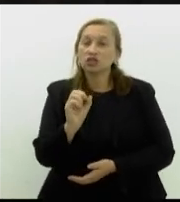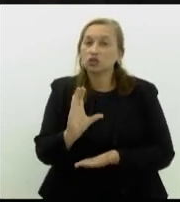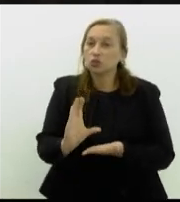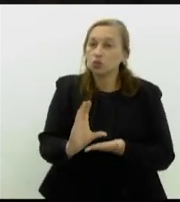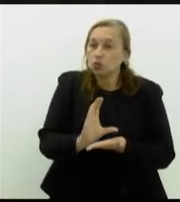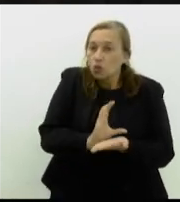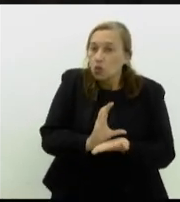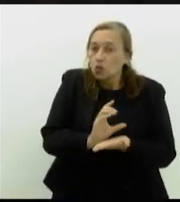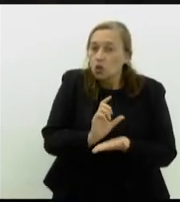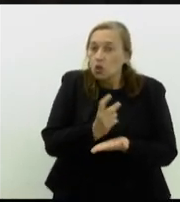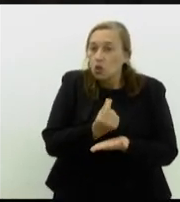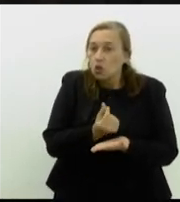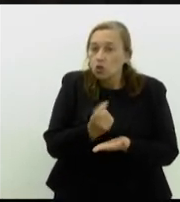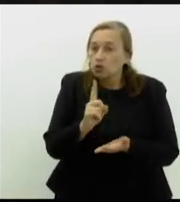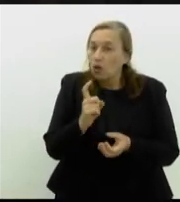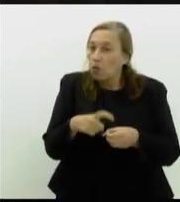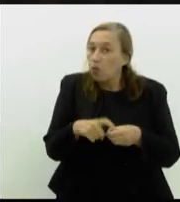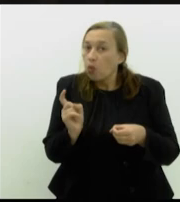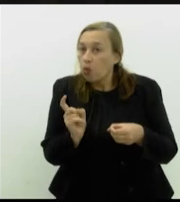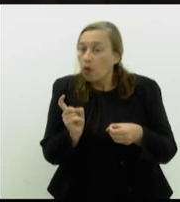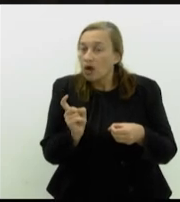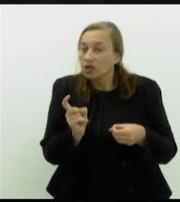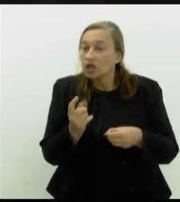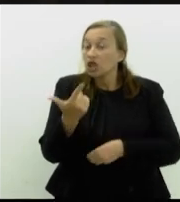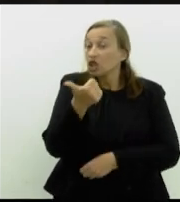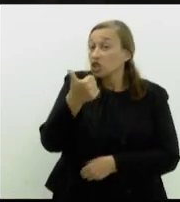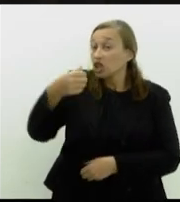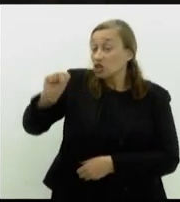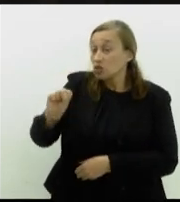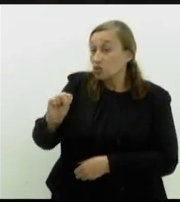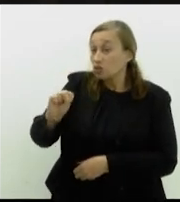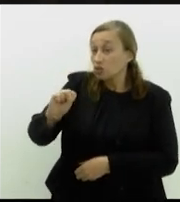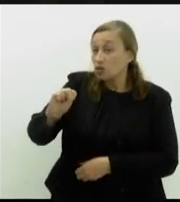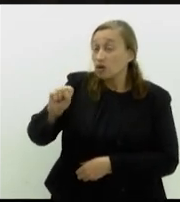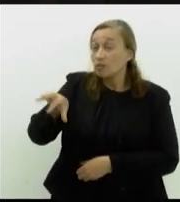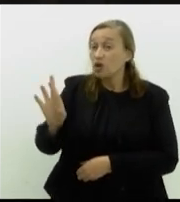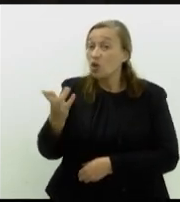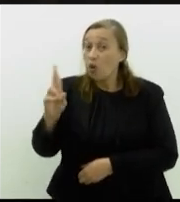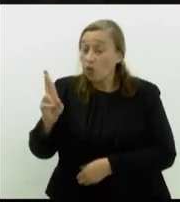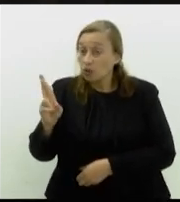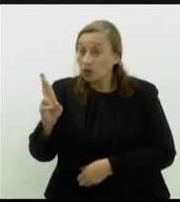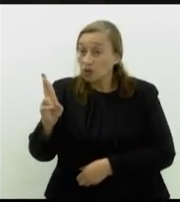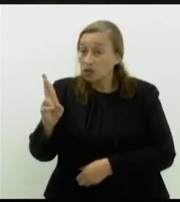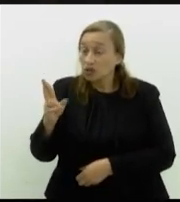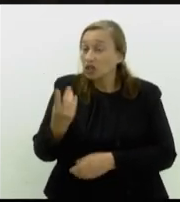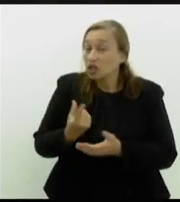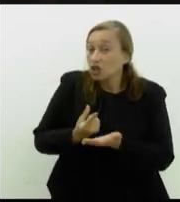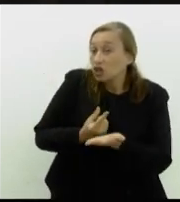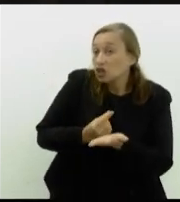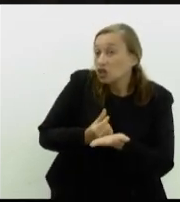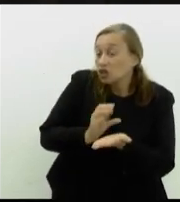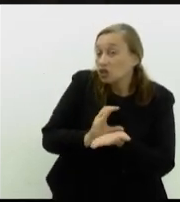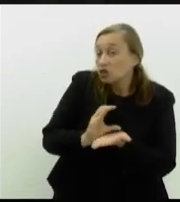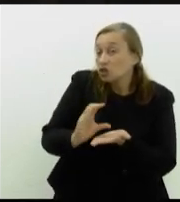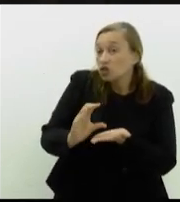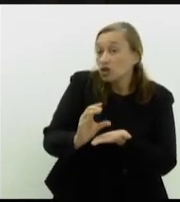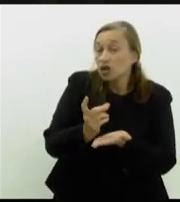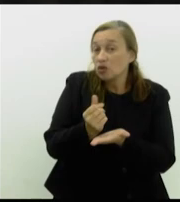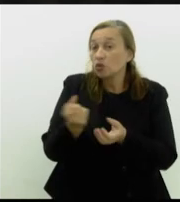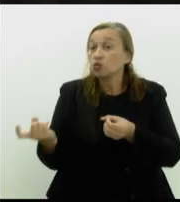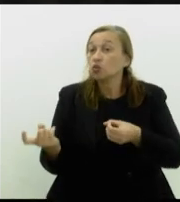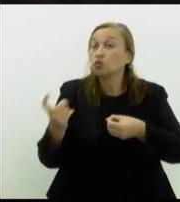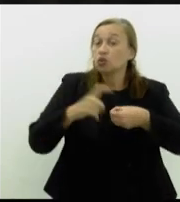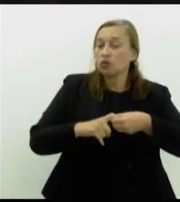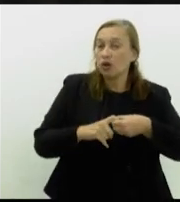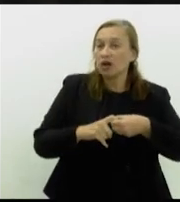não vinculados e 18 bilhões de recursos vinculados,